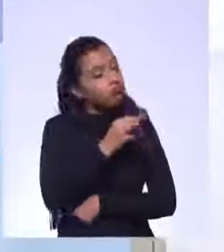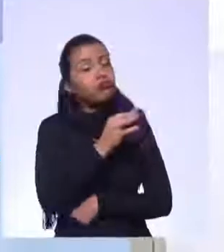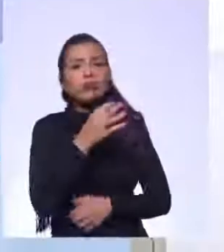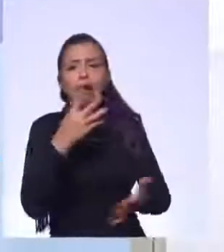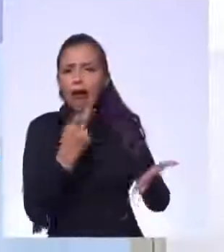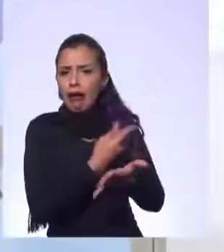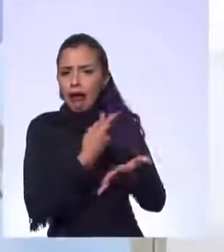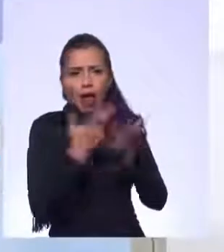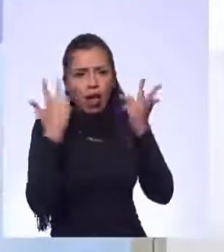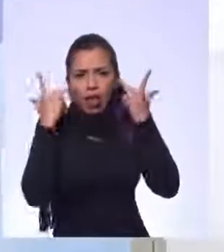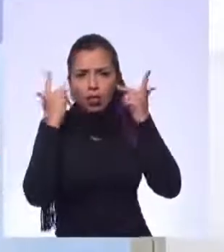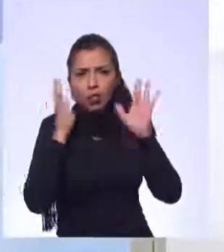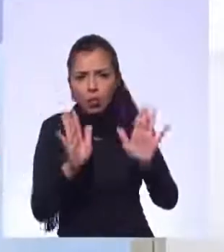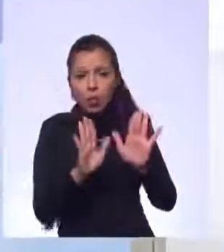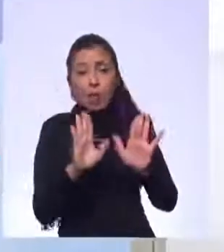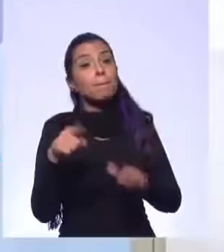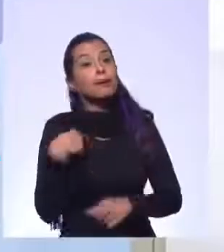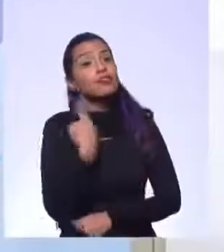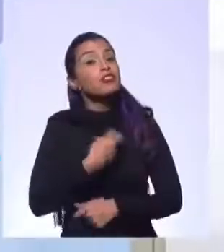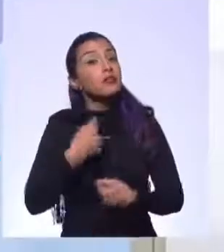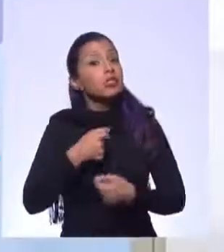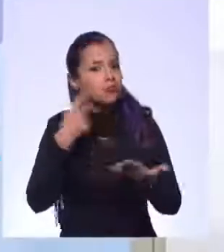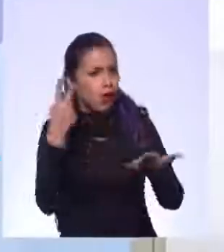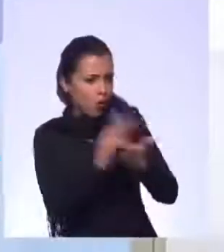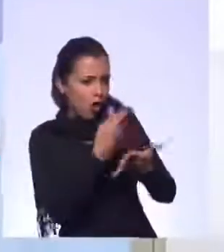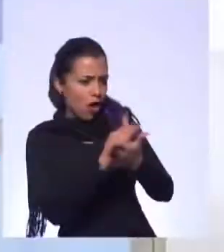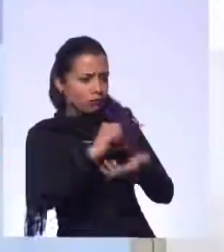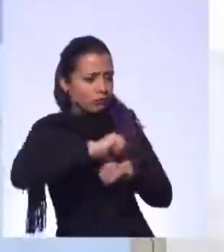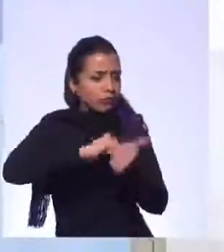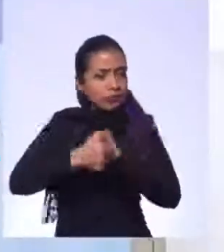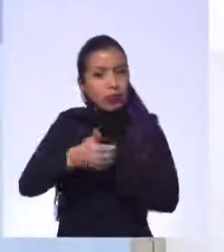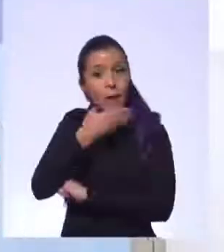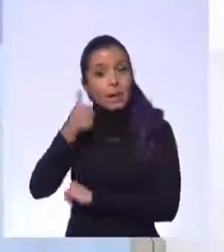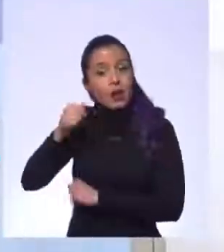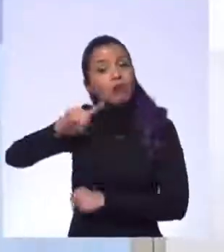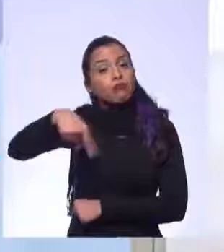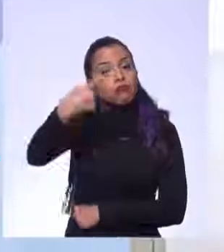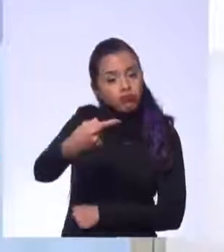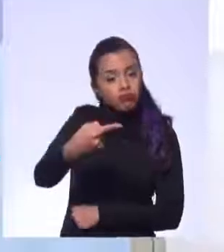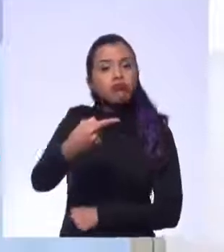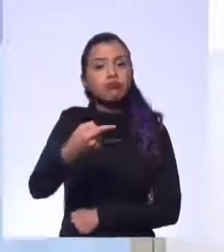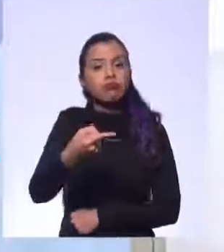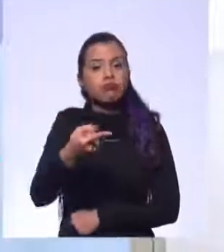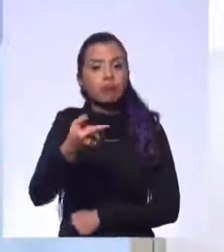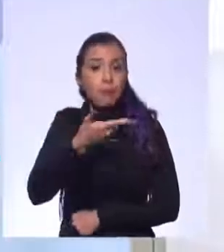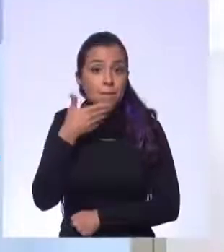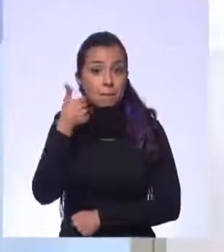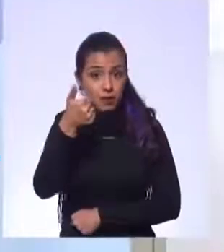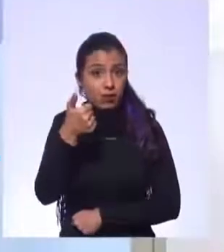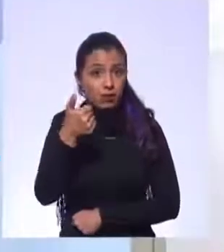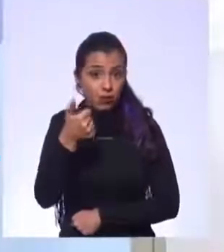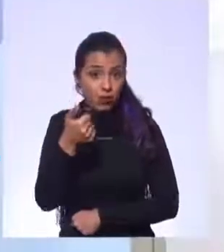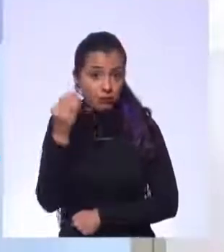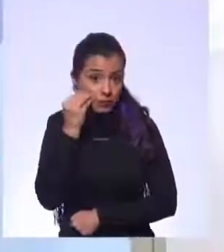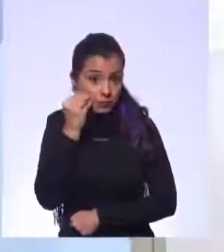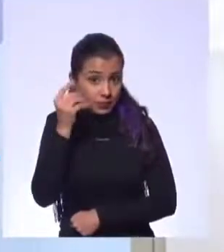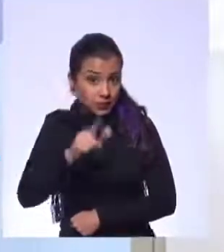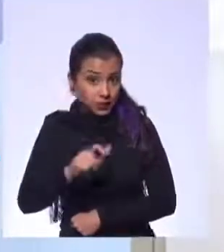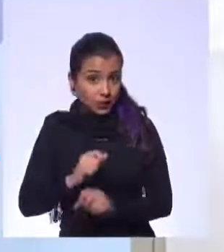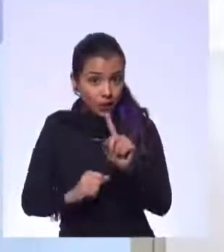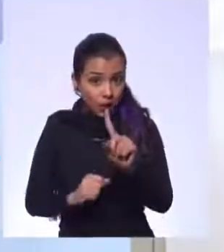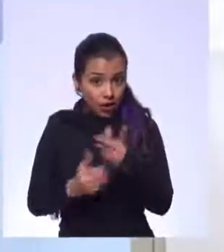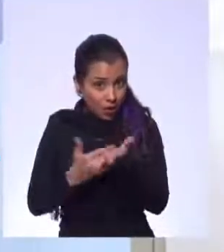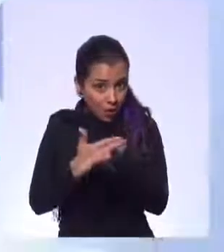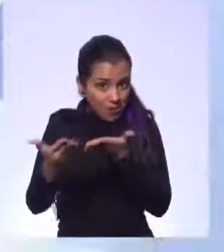normal, né? Mas a gente tem o quê? Pegar esse erro e tentar melhorar na segunda vez, tá bom? Na segunda tentativa. Vamos começar